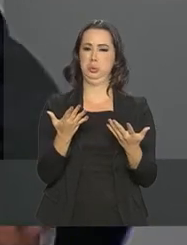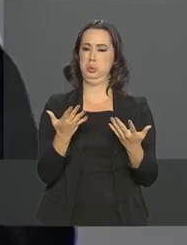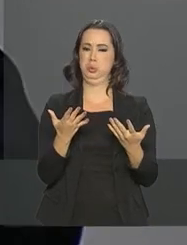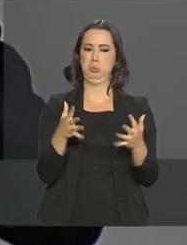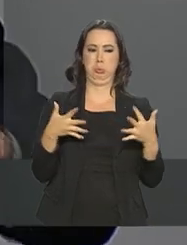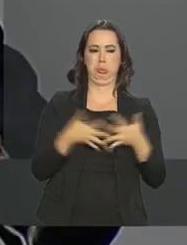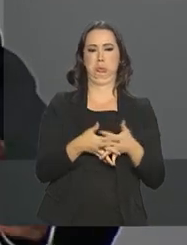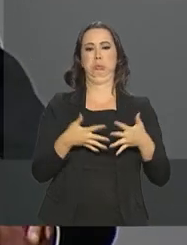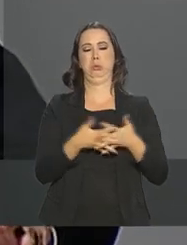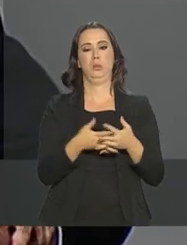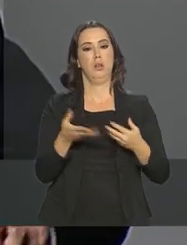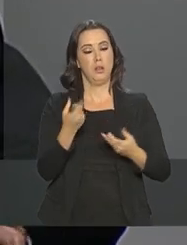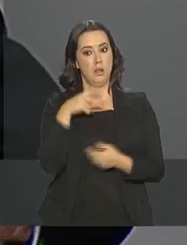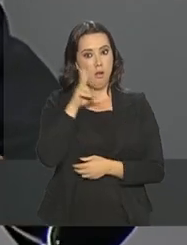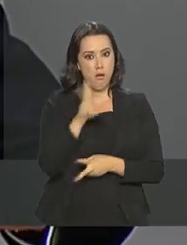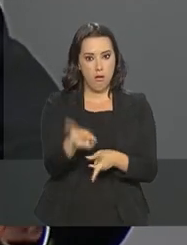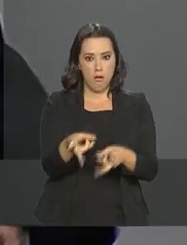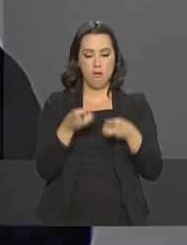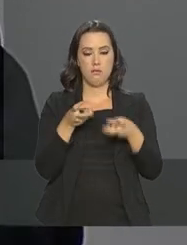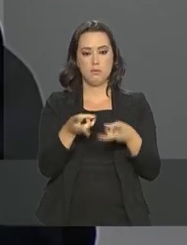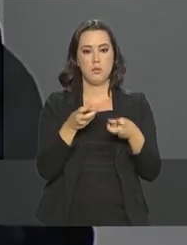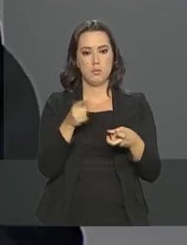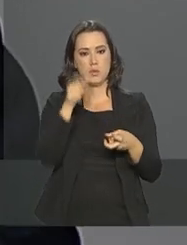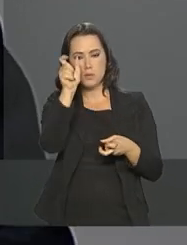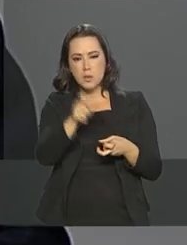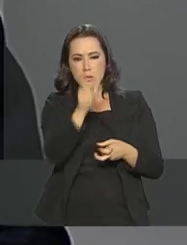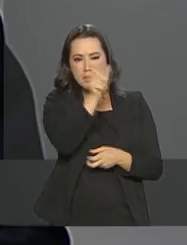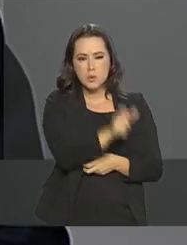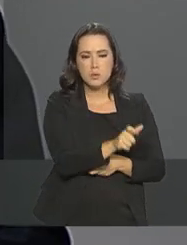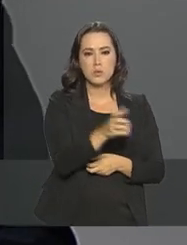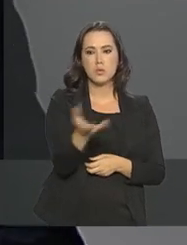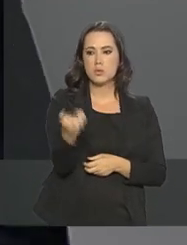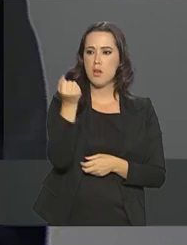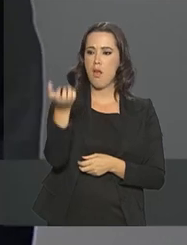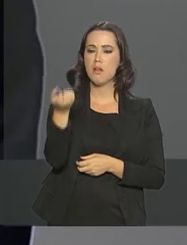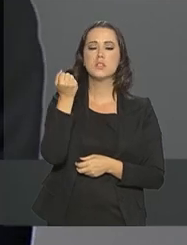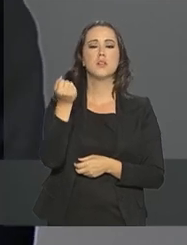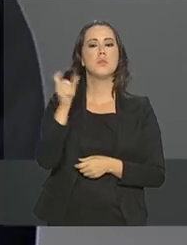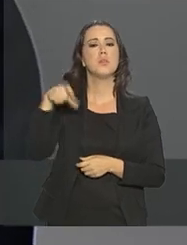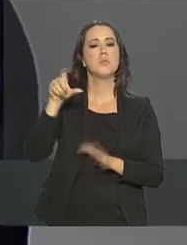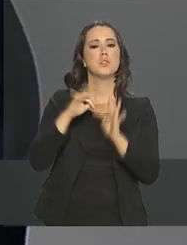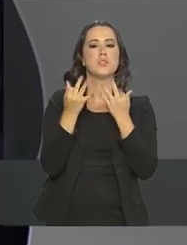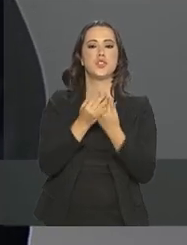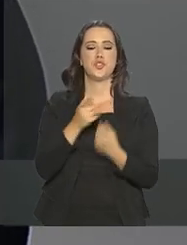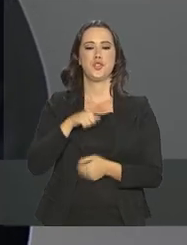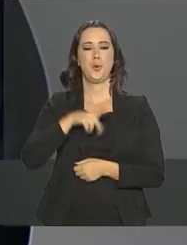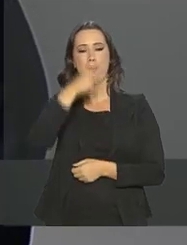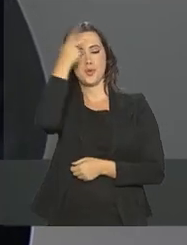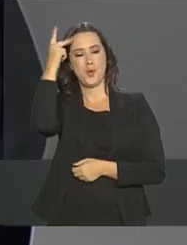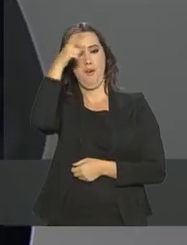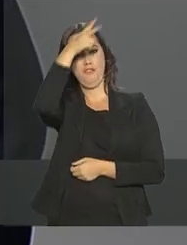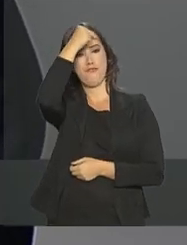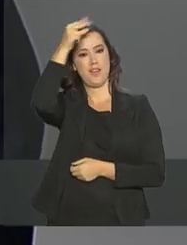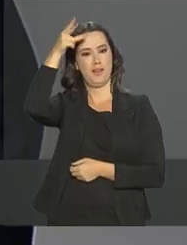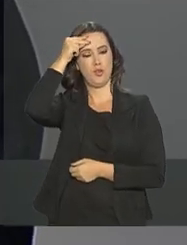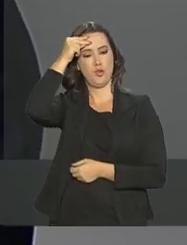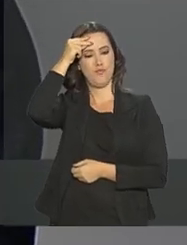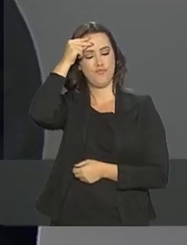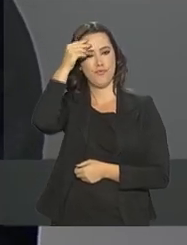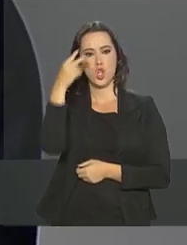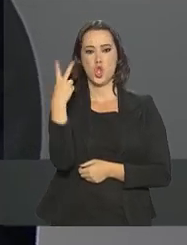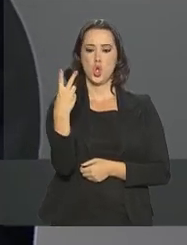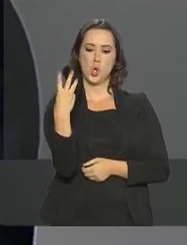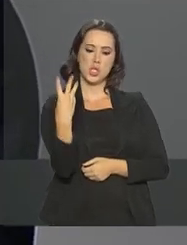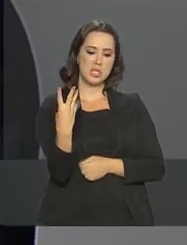levantamento daqueles que recebiam o bolsa família e verificou que havia vereador recebendo o bolsa família e gente com 23